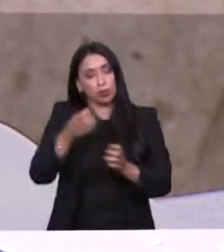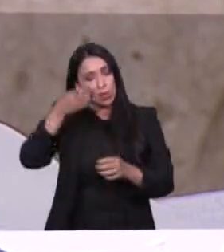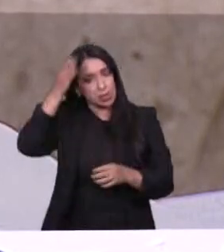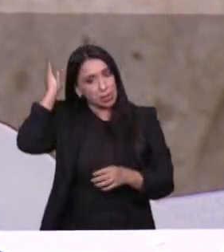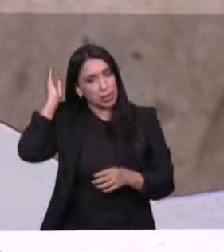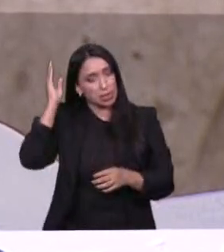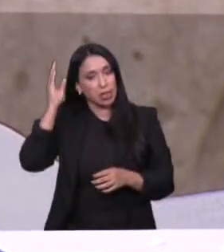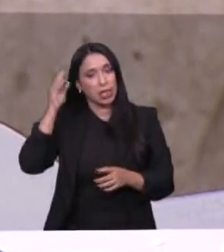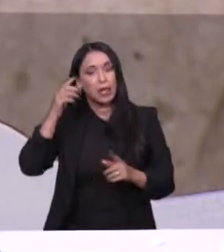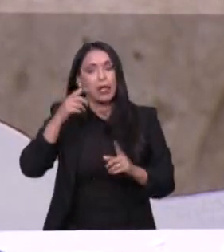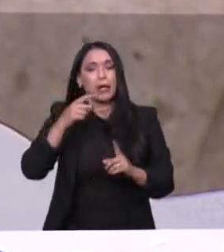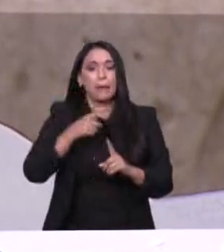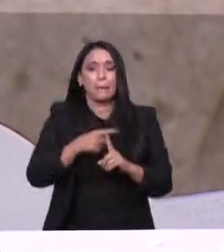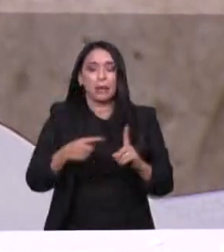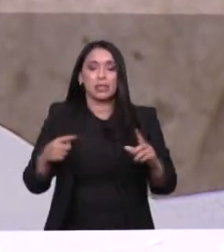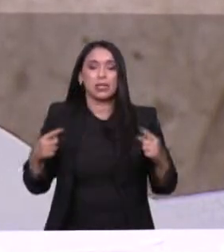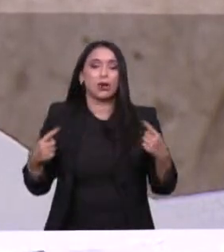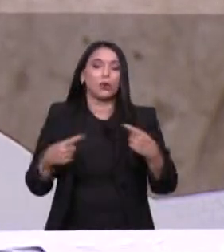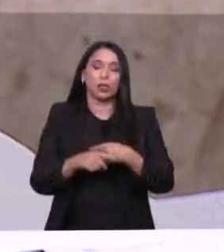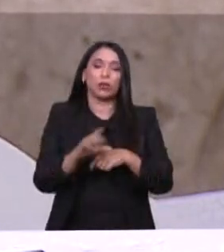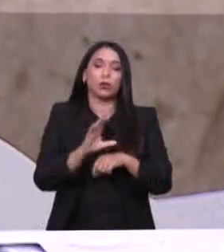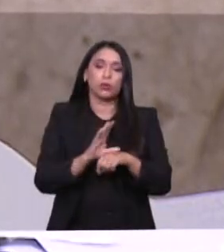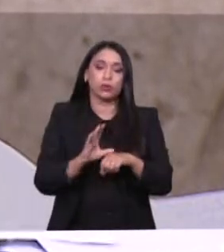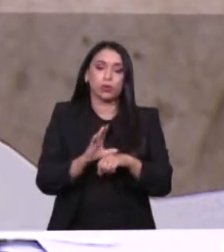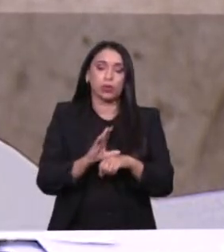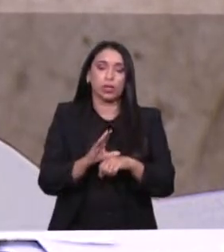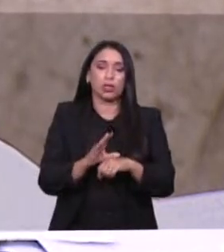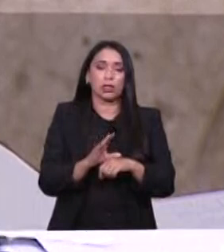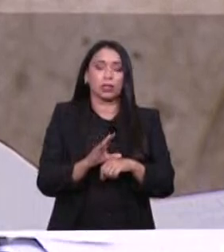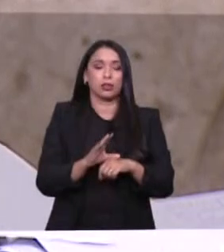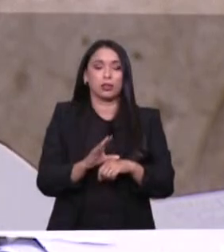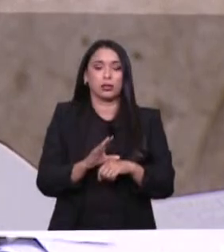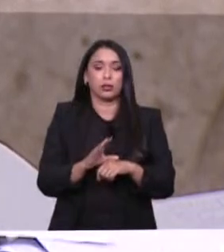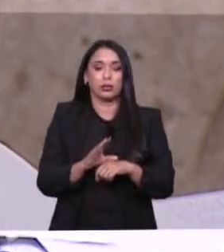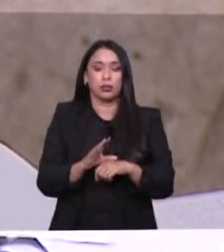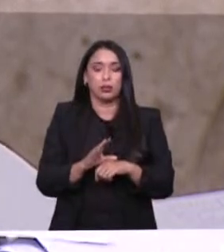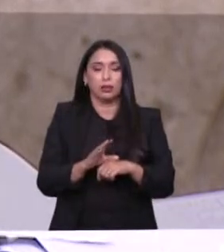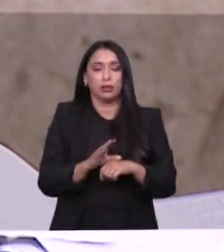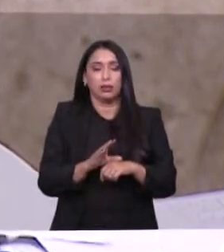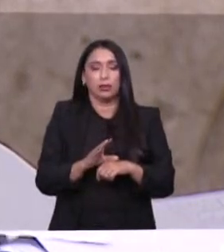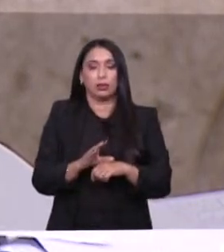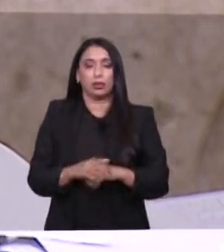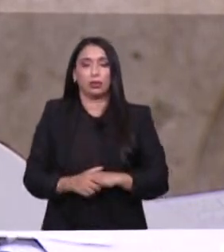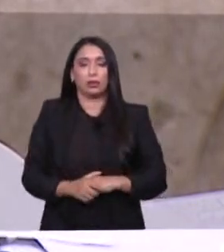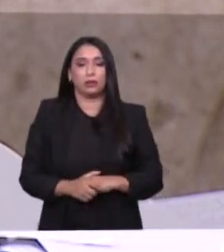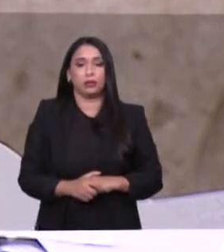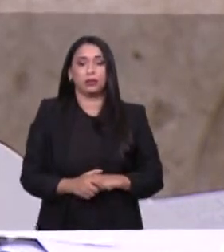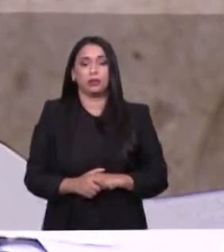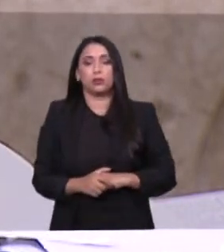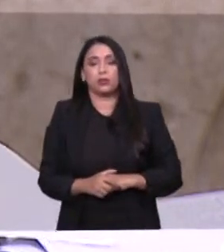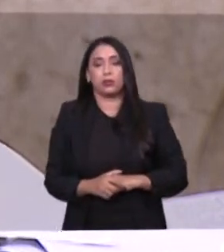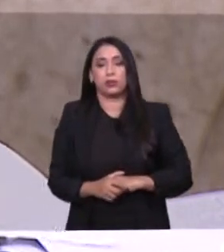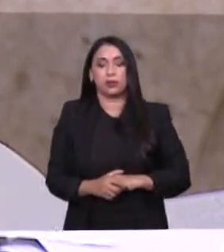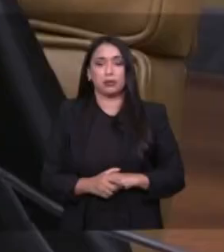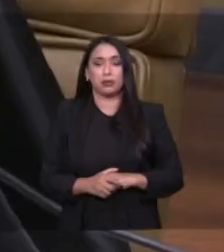exato. Com a parcial inconstitucionalidade. Exato, né? Senhora presidente. Não, eu acho que é inconstitucionalidade total.